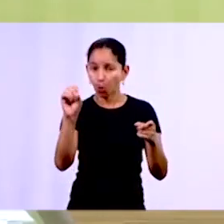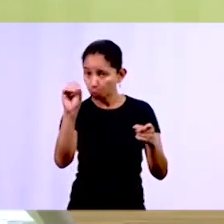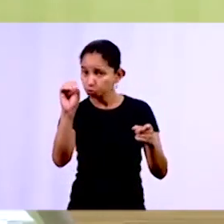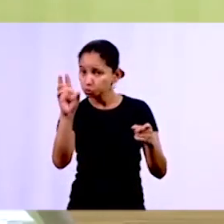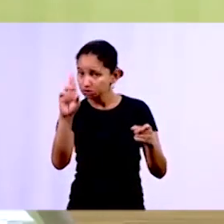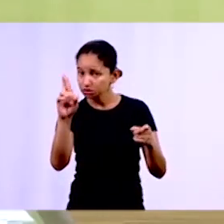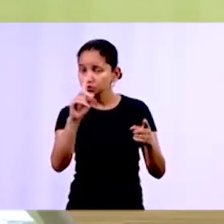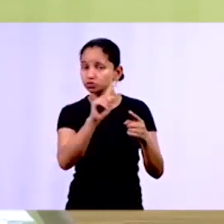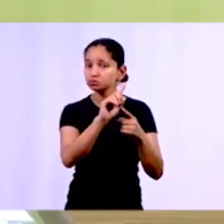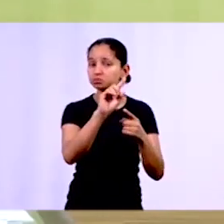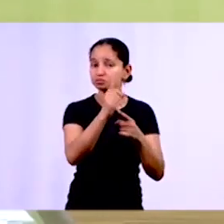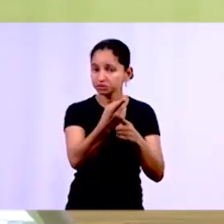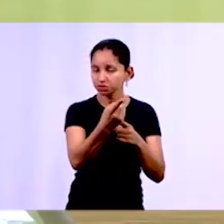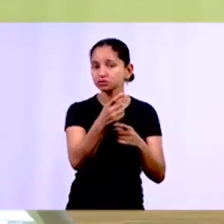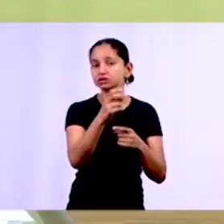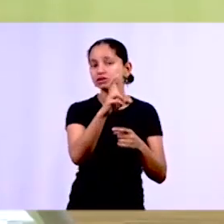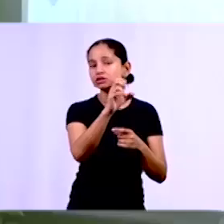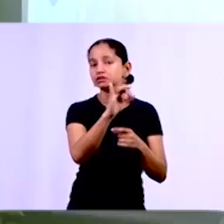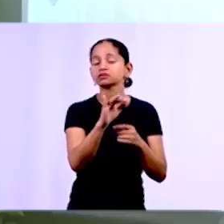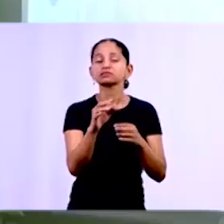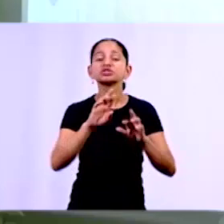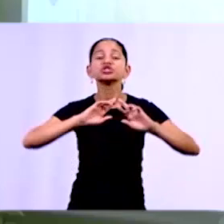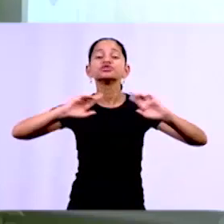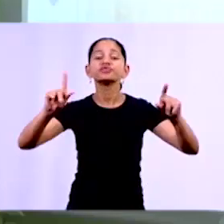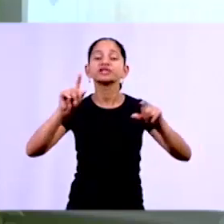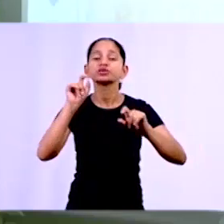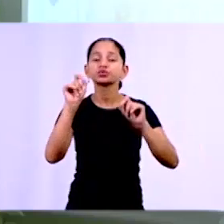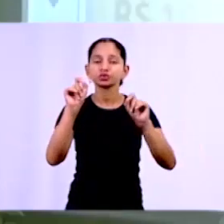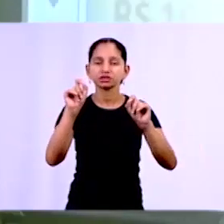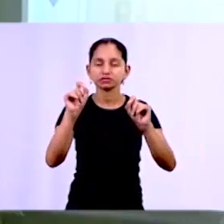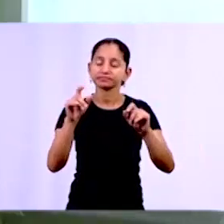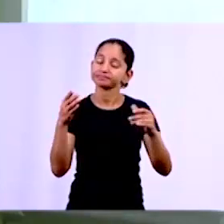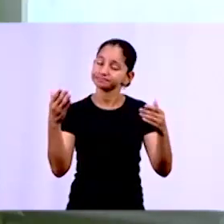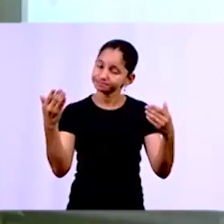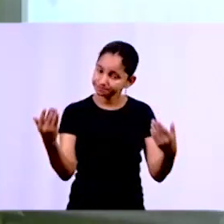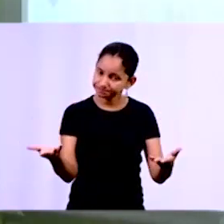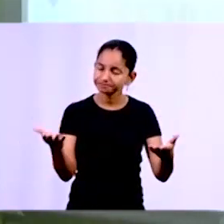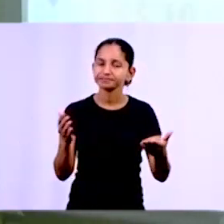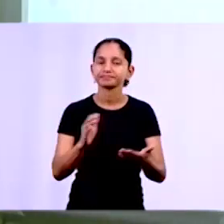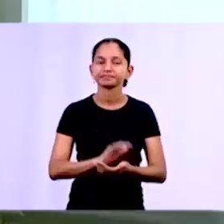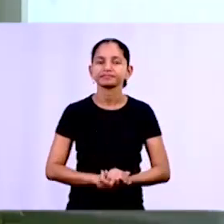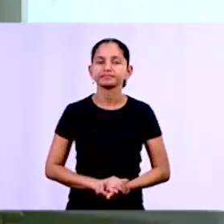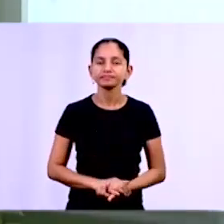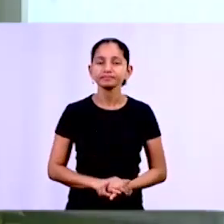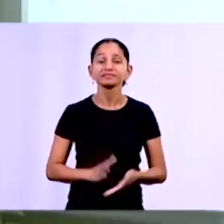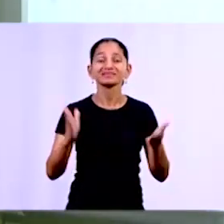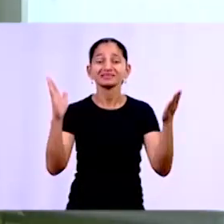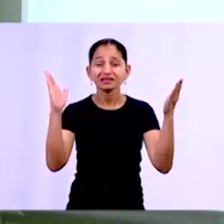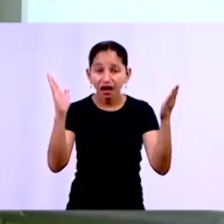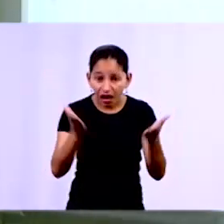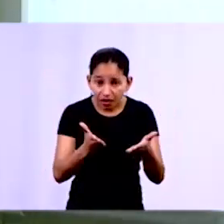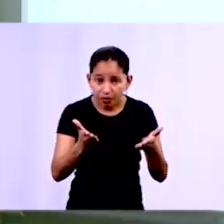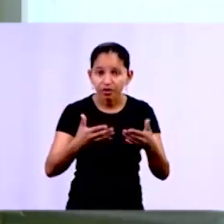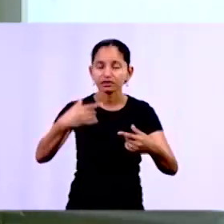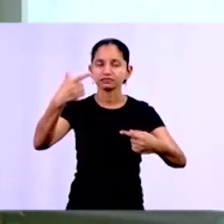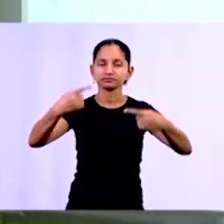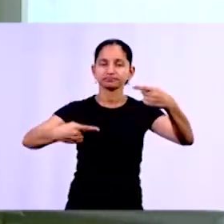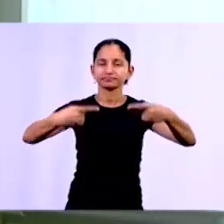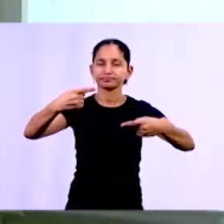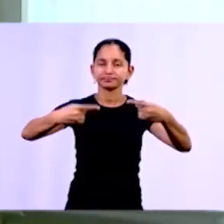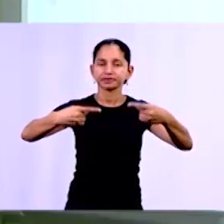e um de 1.500 ou 2.000 reais? Então, professora, a gente vai falar justamente isso agora. A gente vai discutir